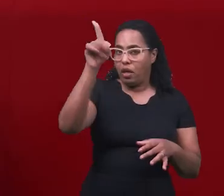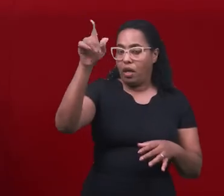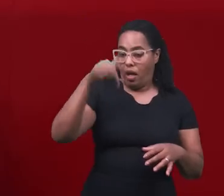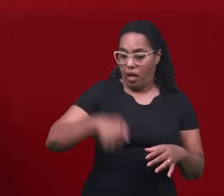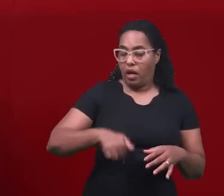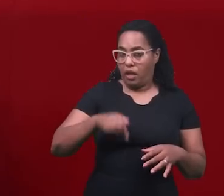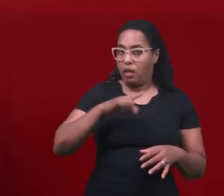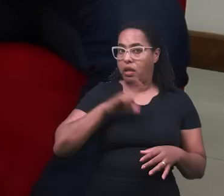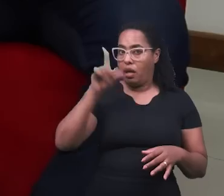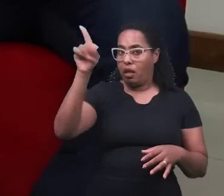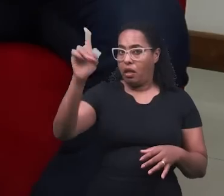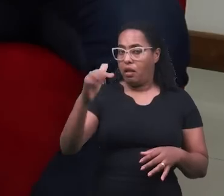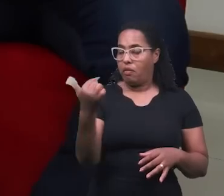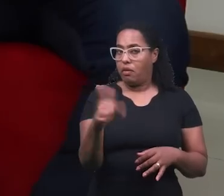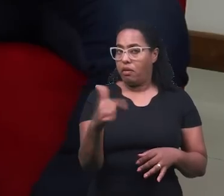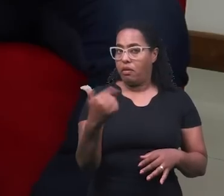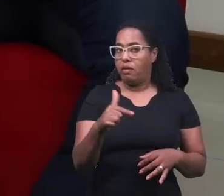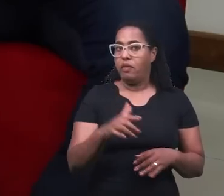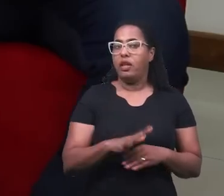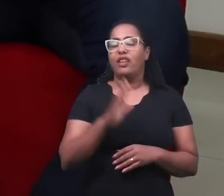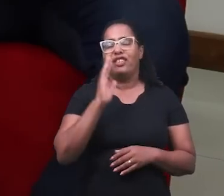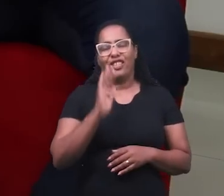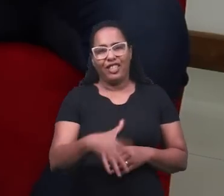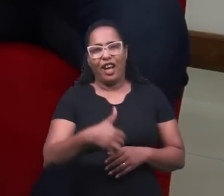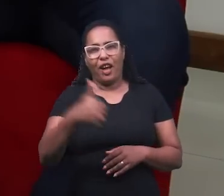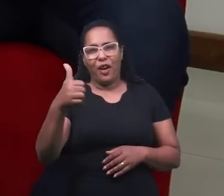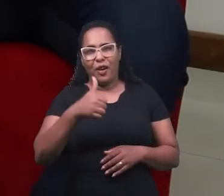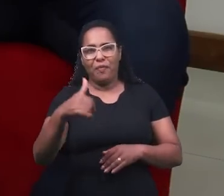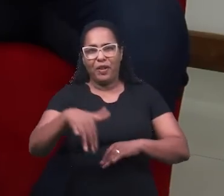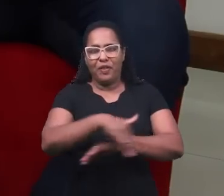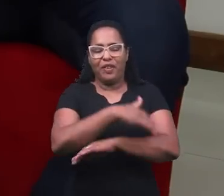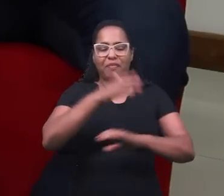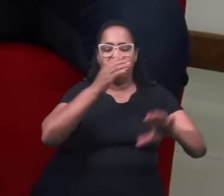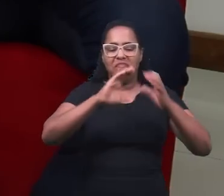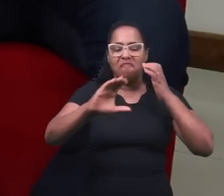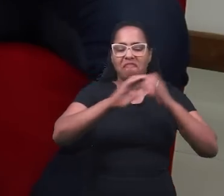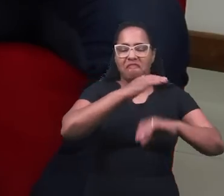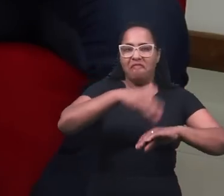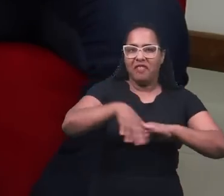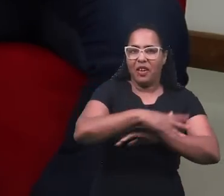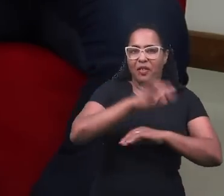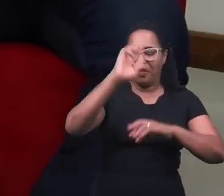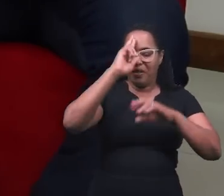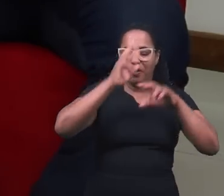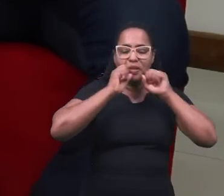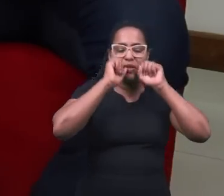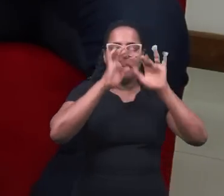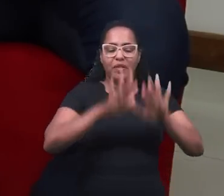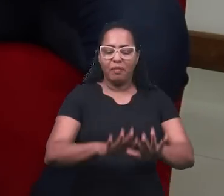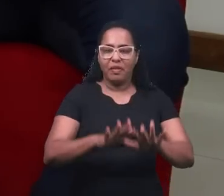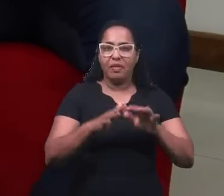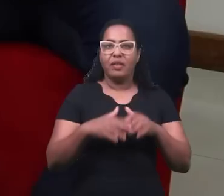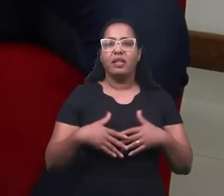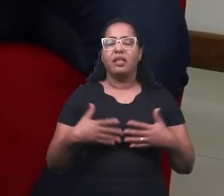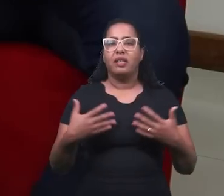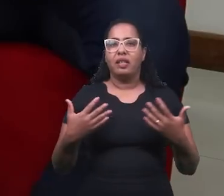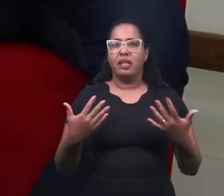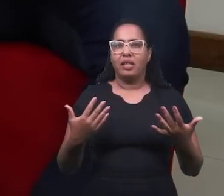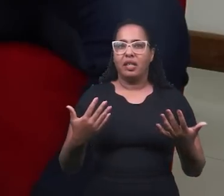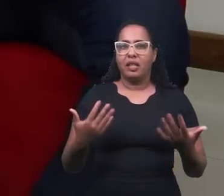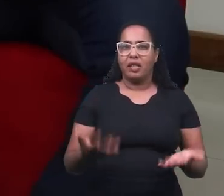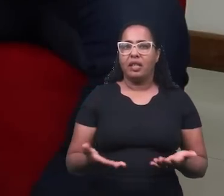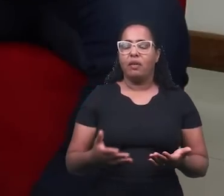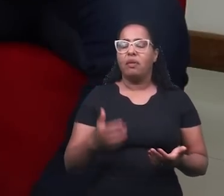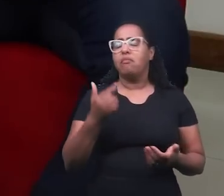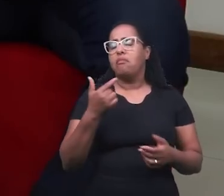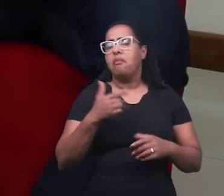é assim tão simples. Mas já foi feita a primeira serenata na Nova Zelândia e o Senhor nos deu uma grande bênção. Verdade. Então, assim,